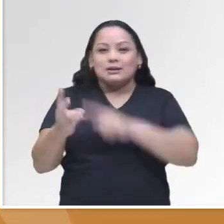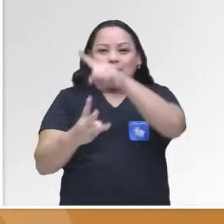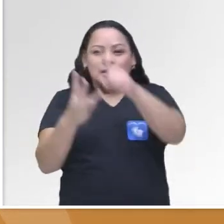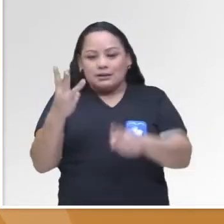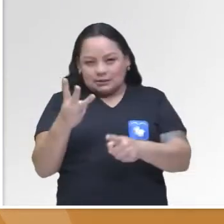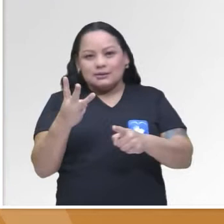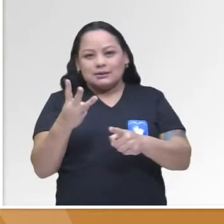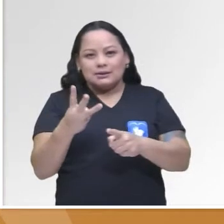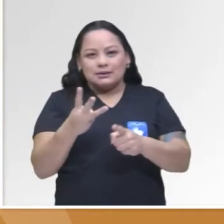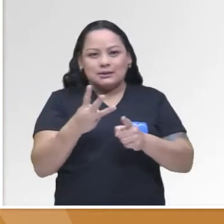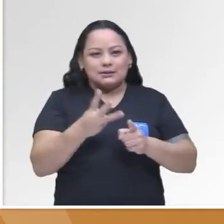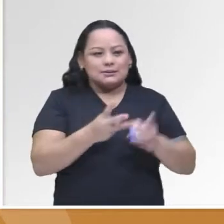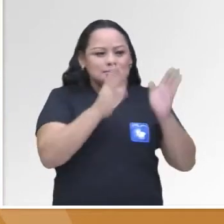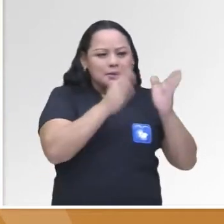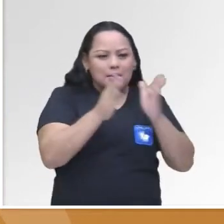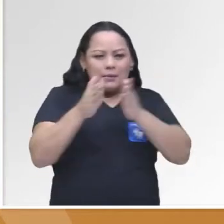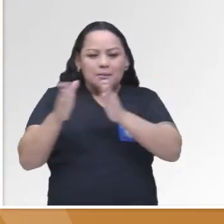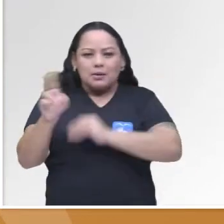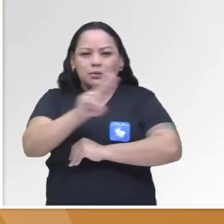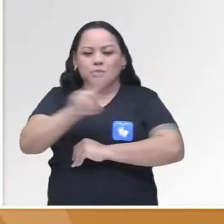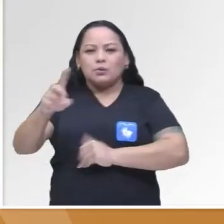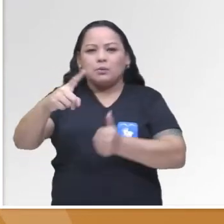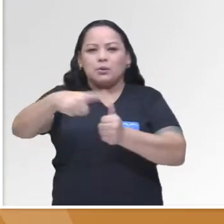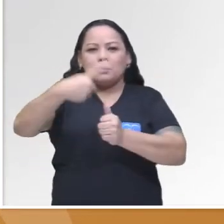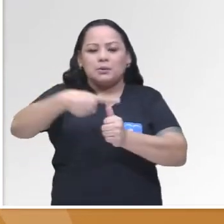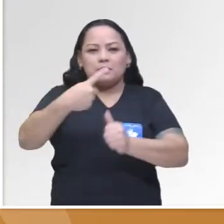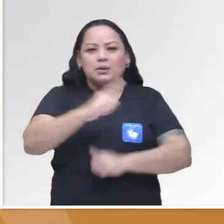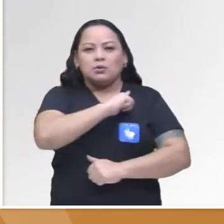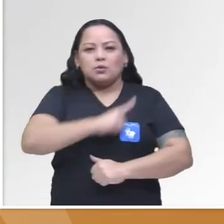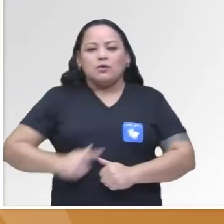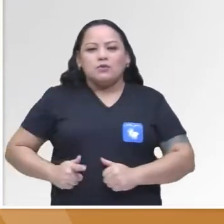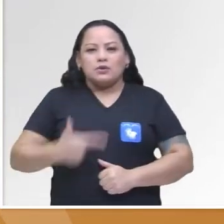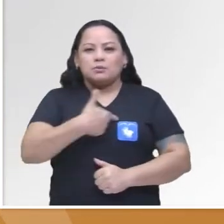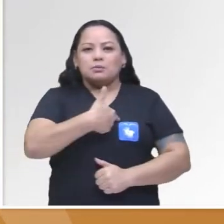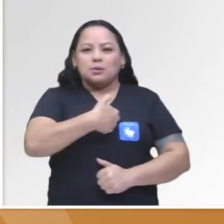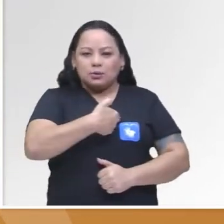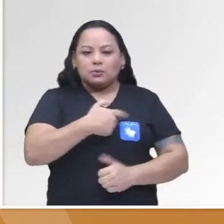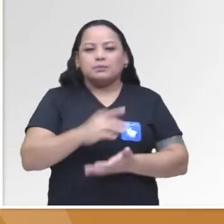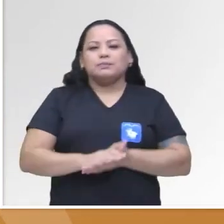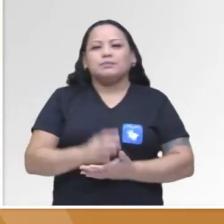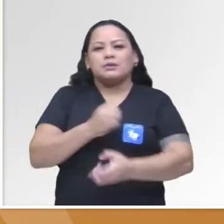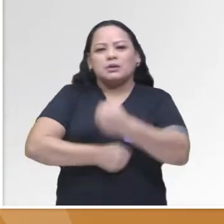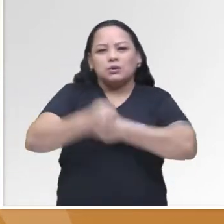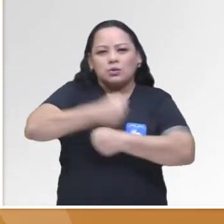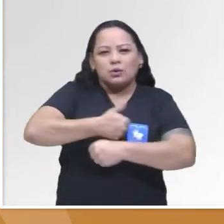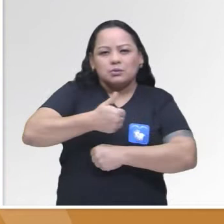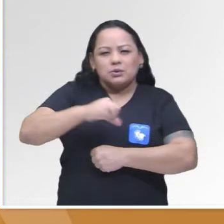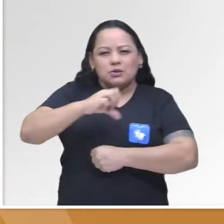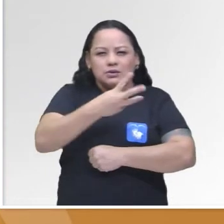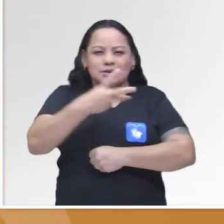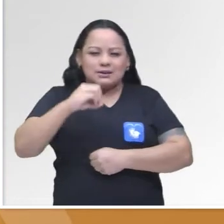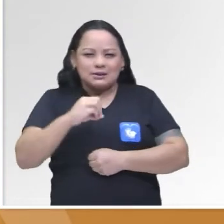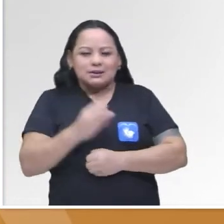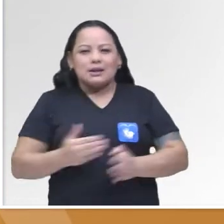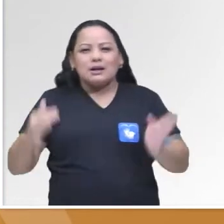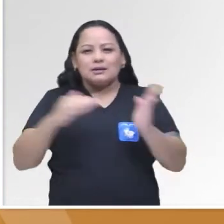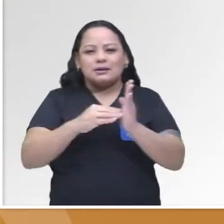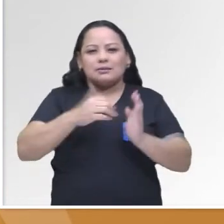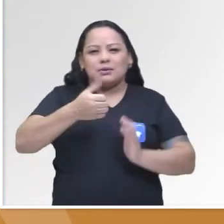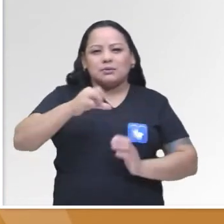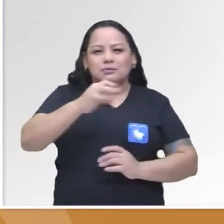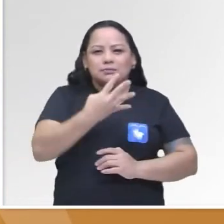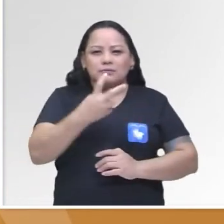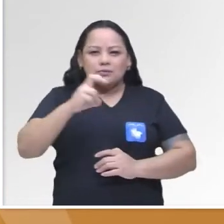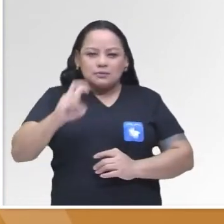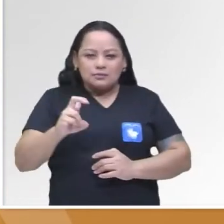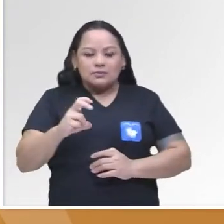primeiras fases do chamado primeiro governo Vargas. Então, de 1930 a